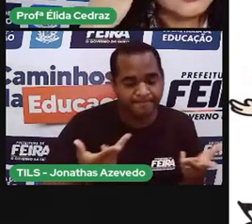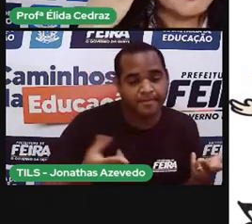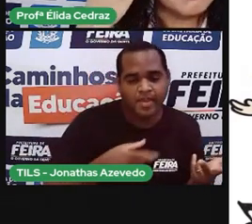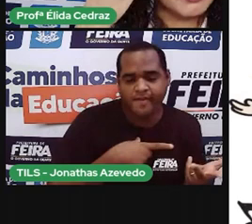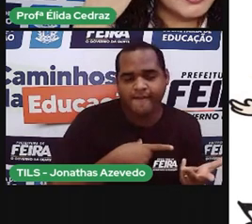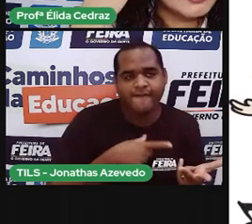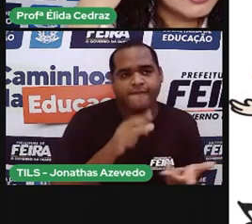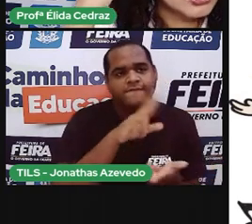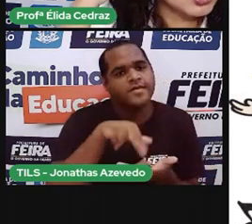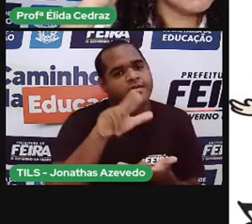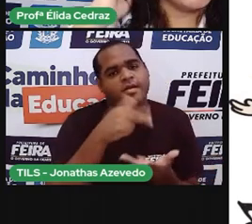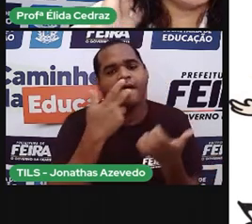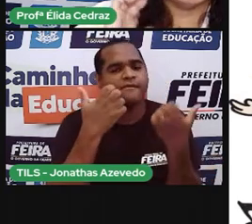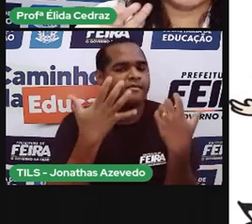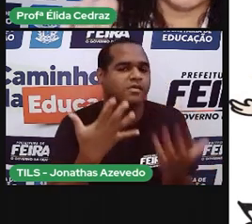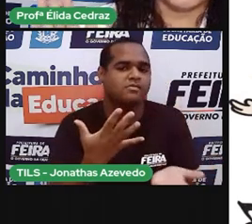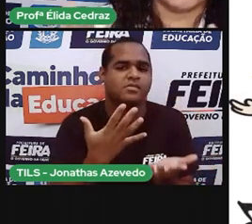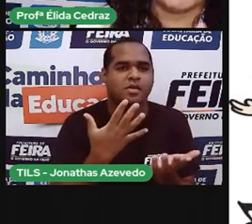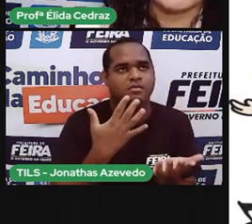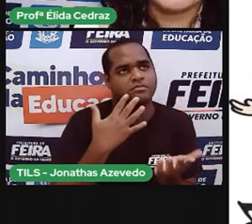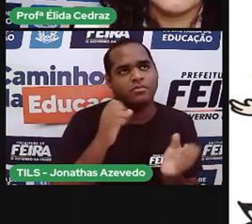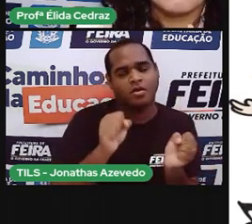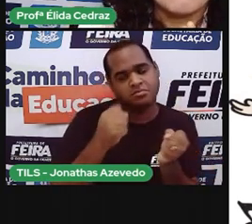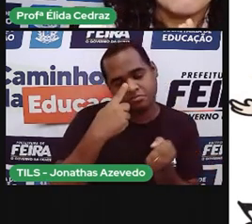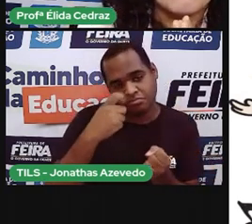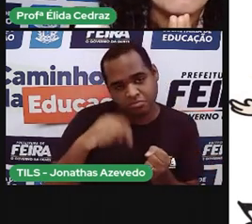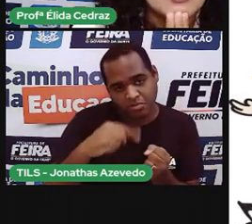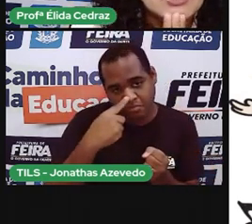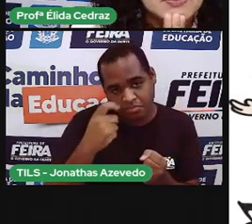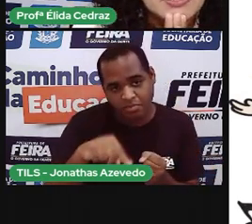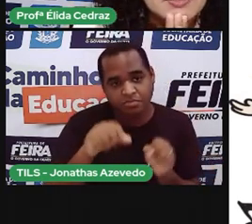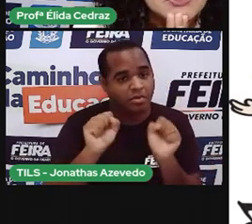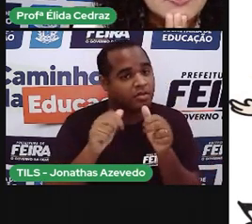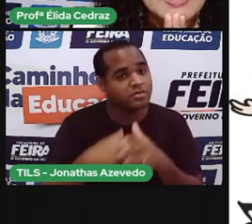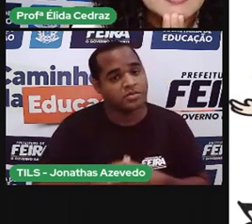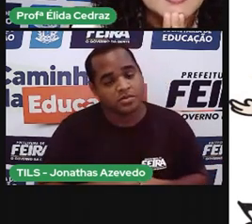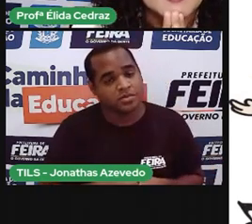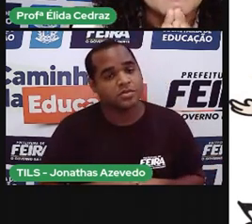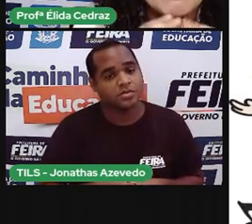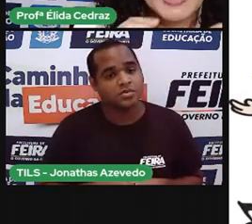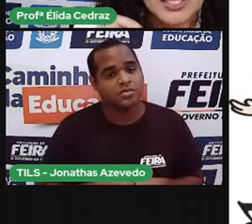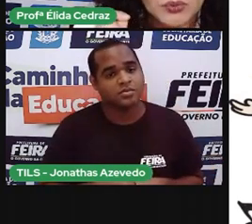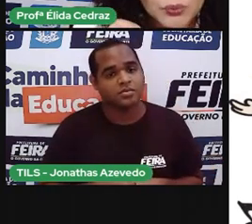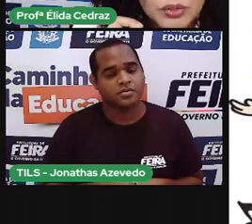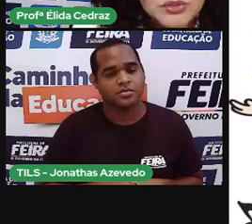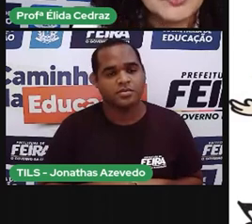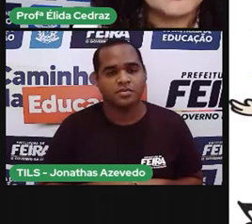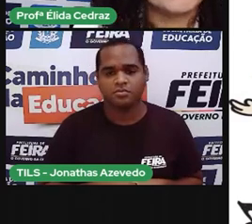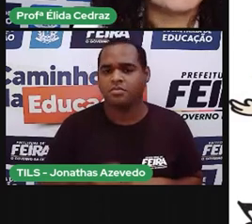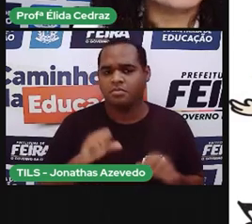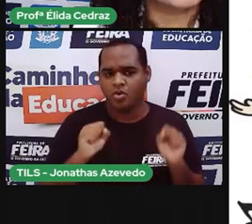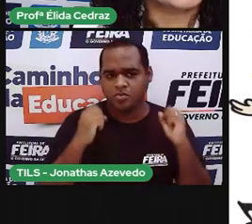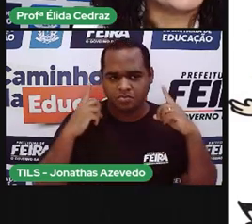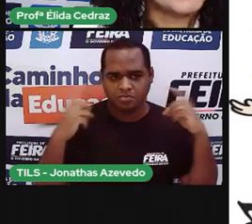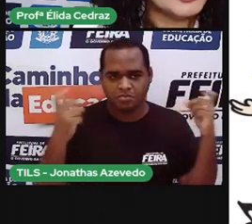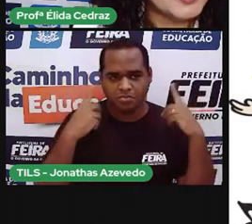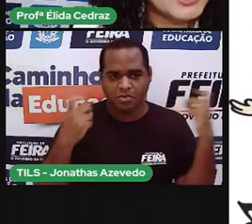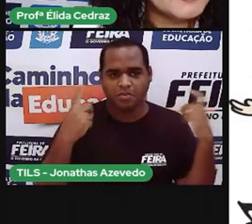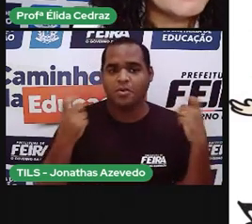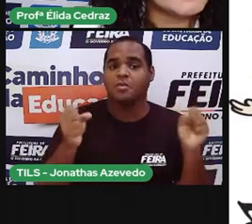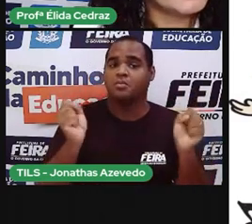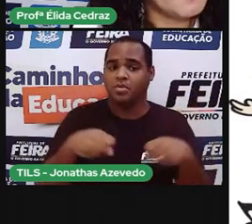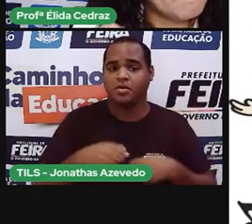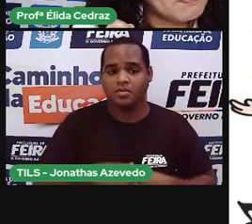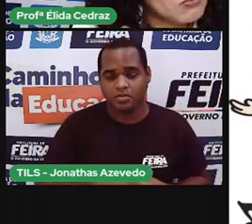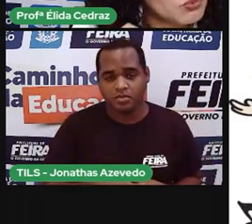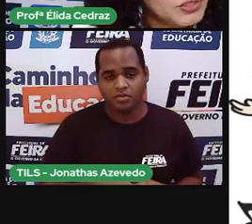aquelas coisas que não maravilhosas põe o leite nós podemos fazer barulho e